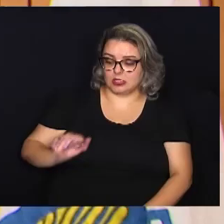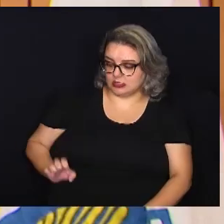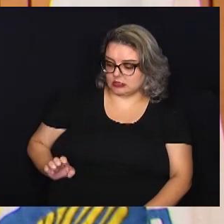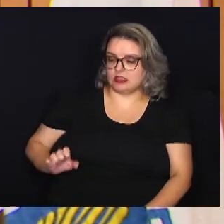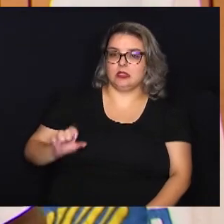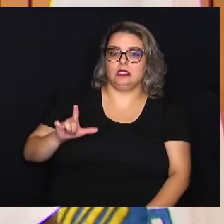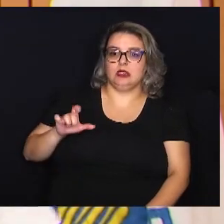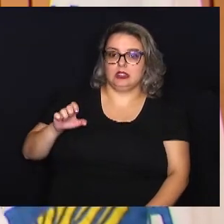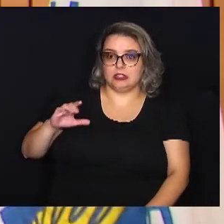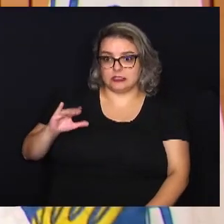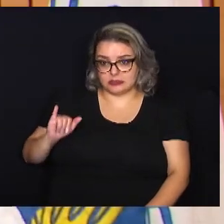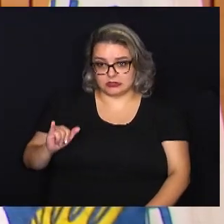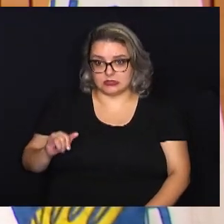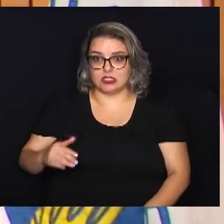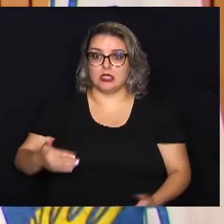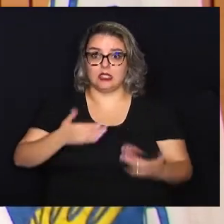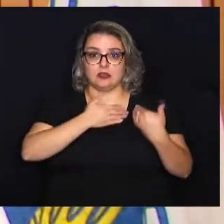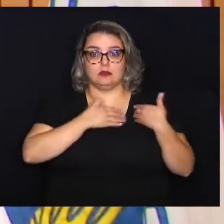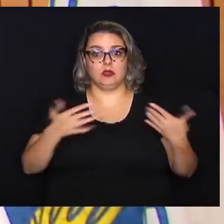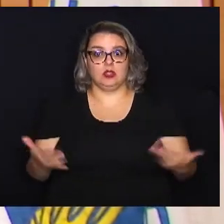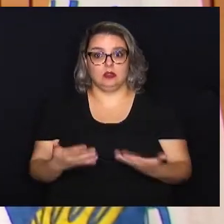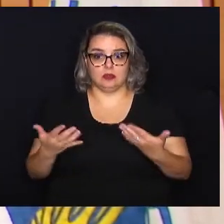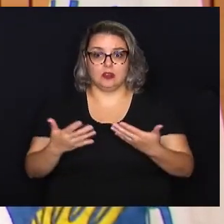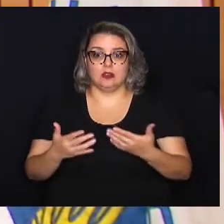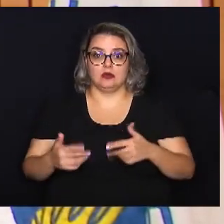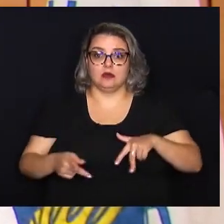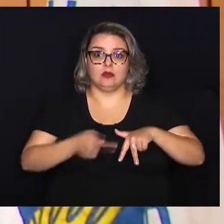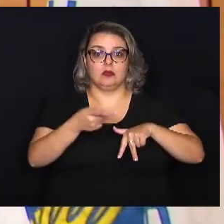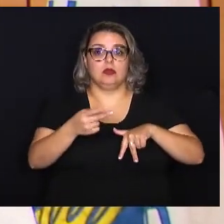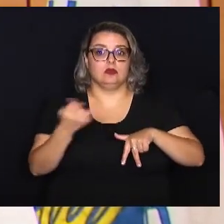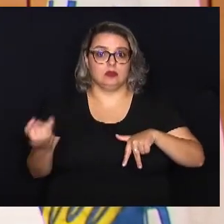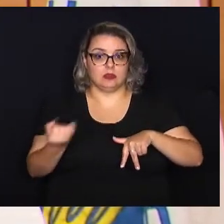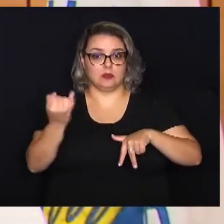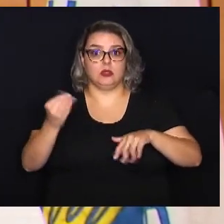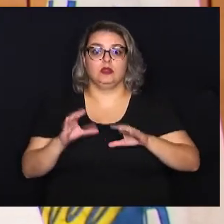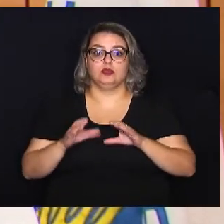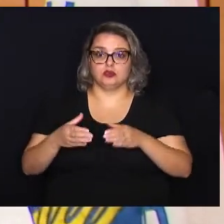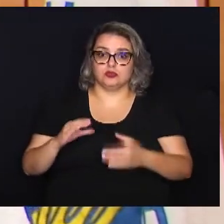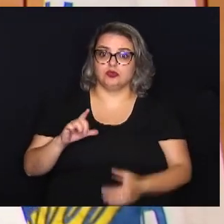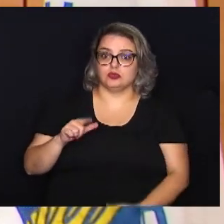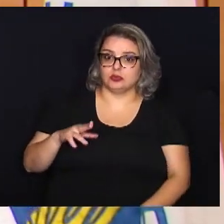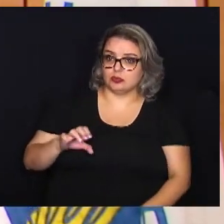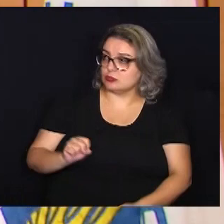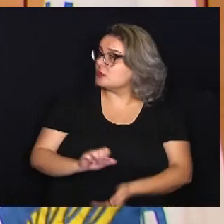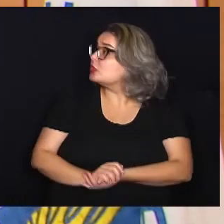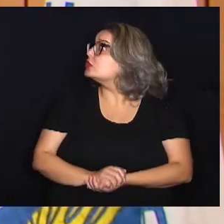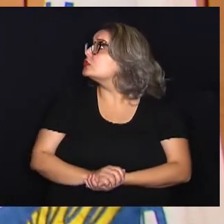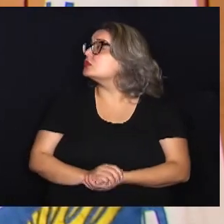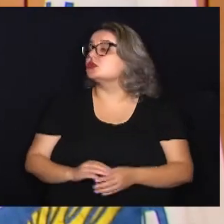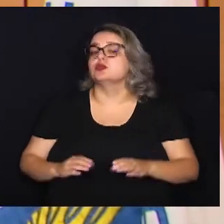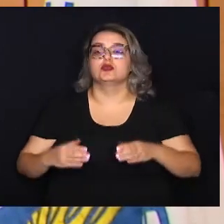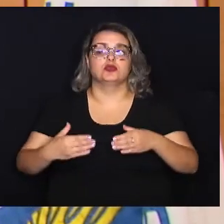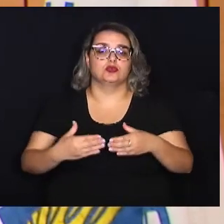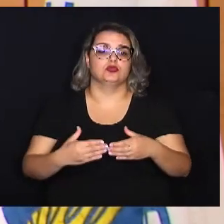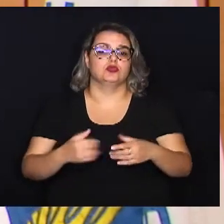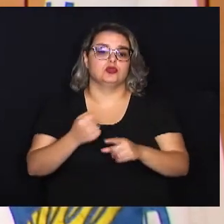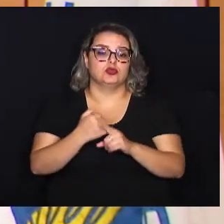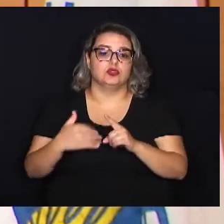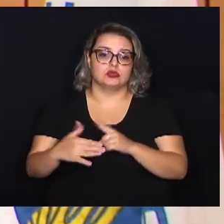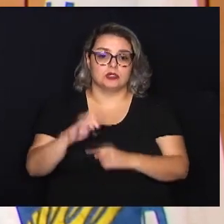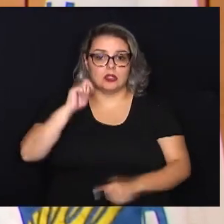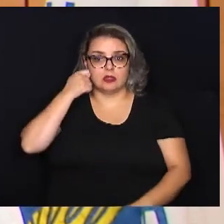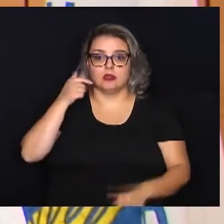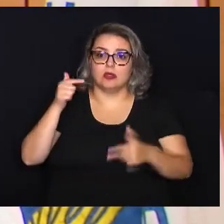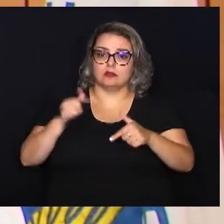Brandão responsável pela iniciativa destacou a importância dos clubes os clubes sociais negros são um